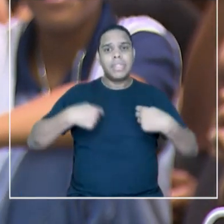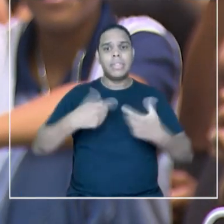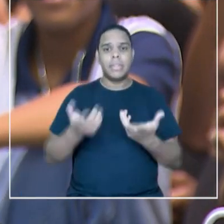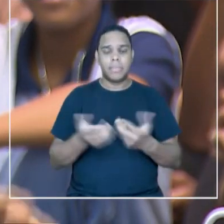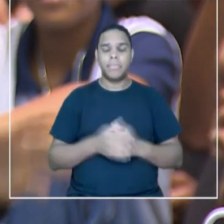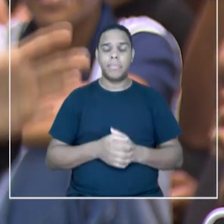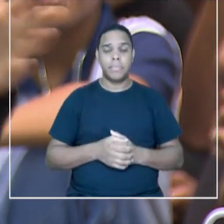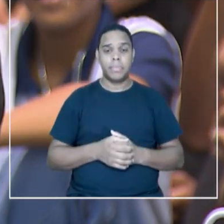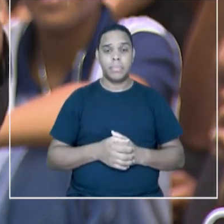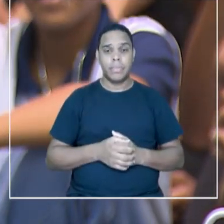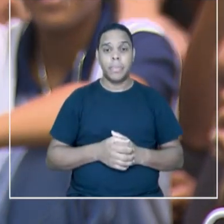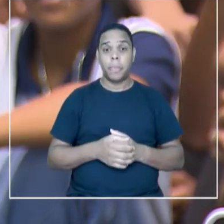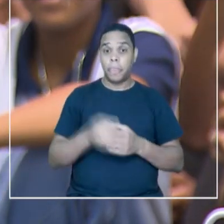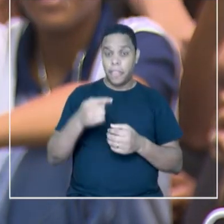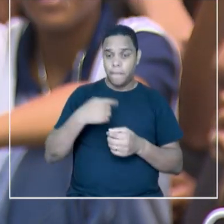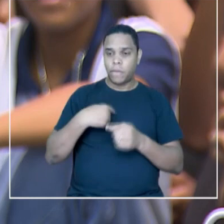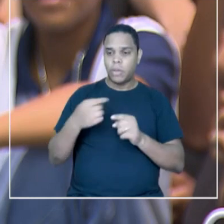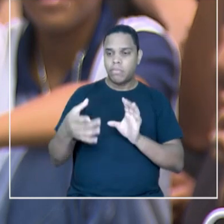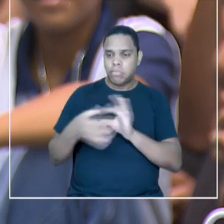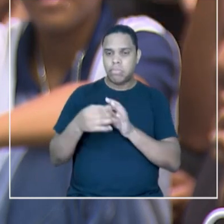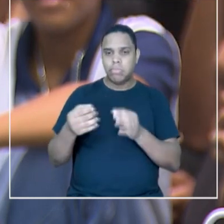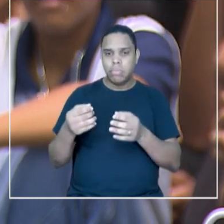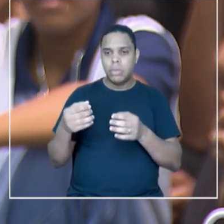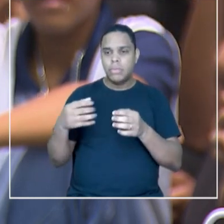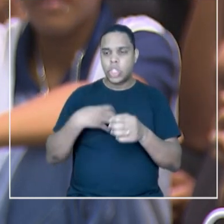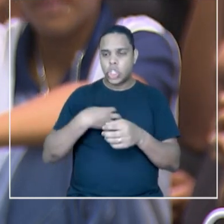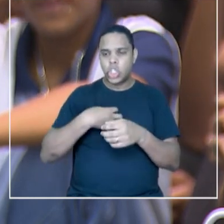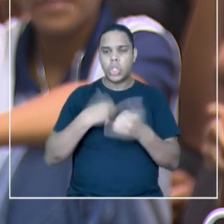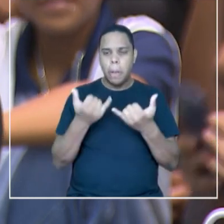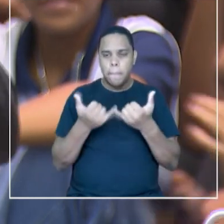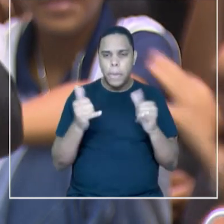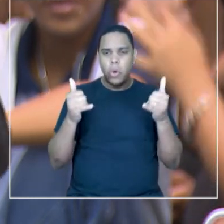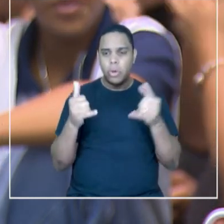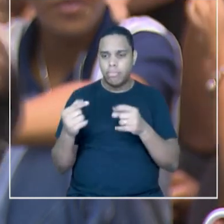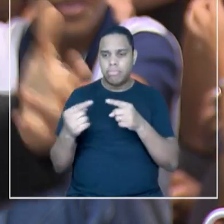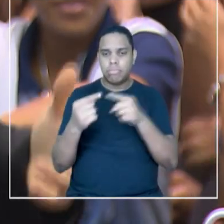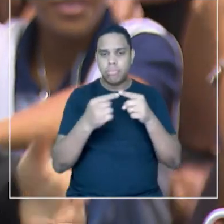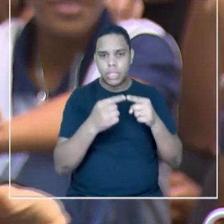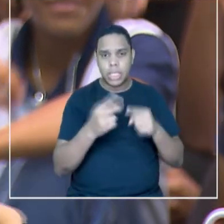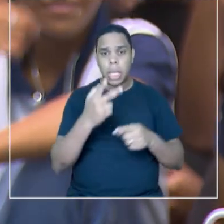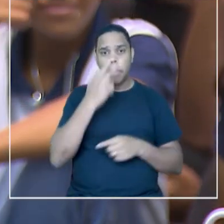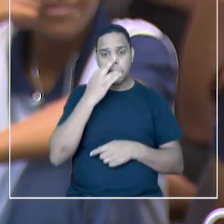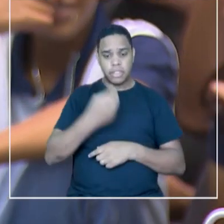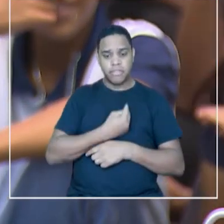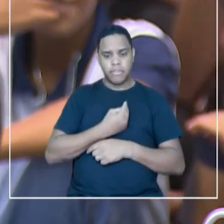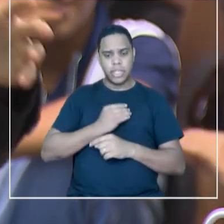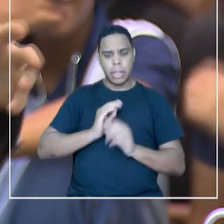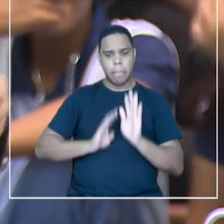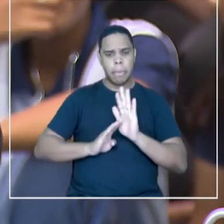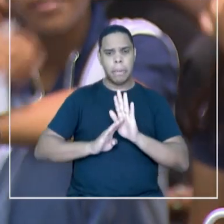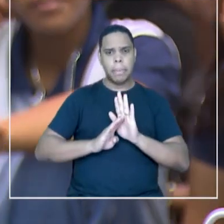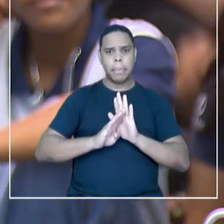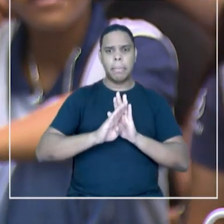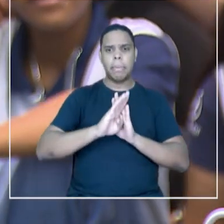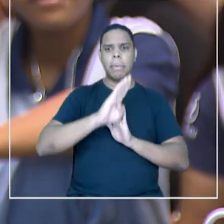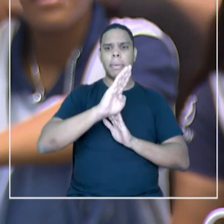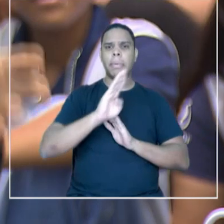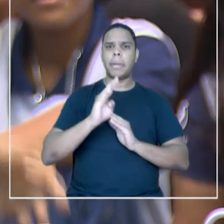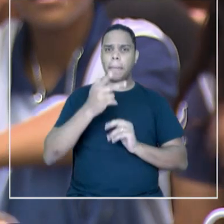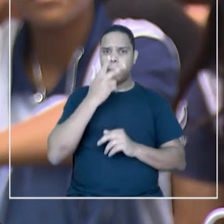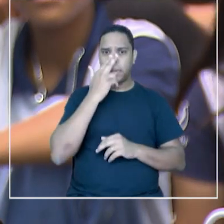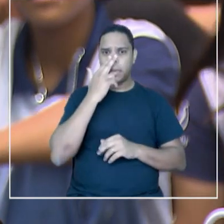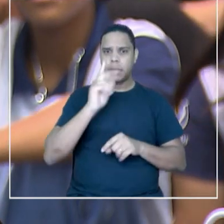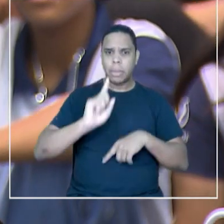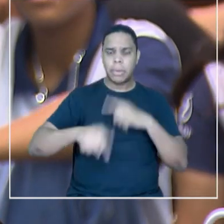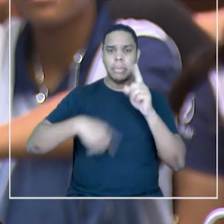louco, porque a partir do momento que eu me conectei com essa energia, assim, parece que tudo na minha vida realmente prosperou, assim, no lugar certo, da forma